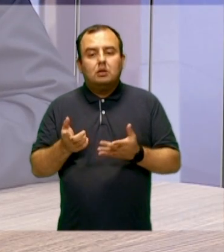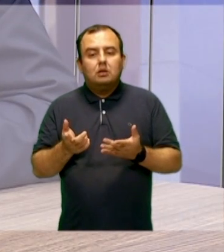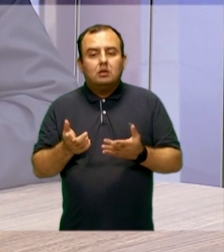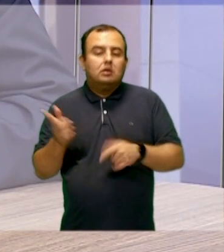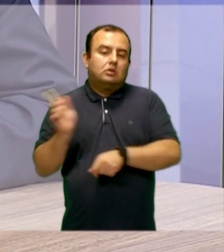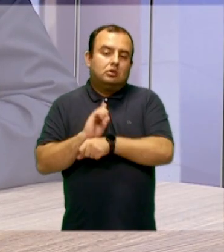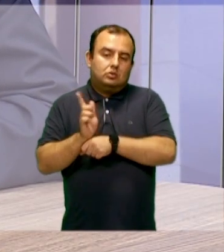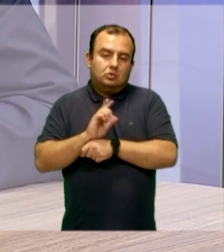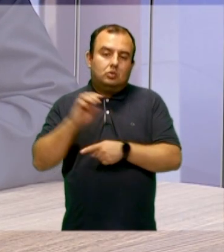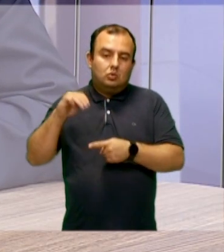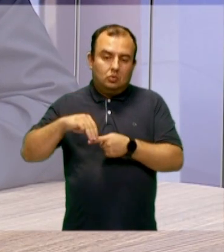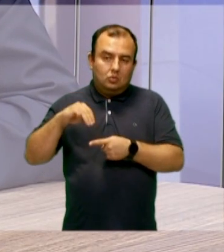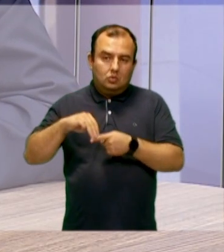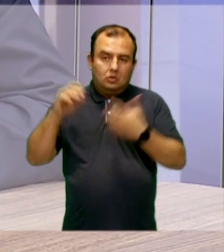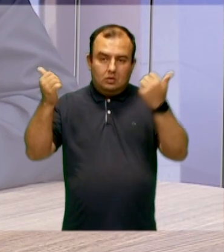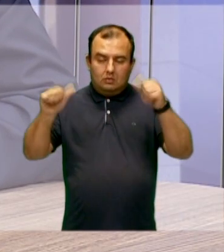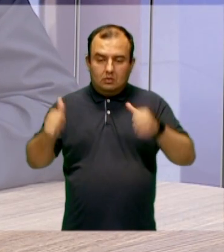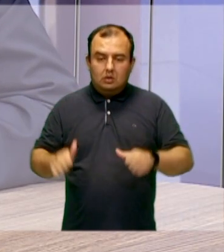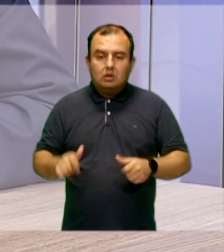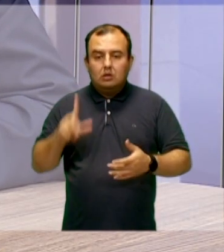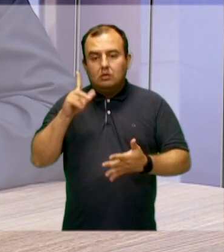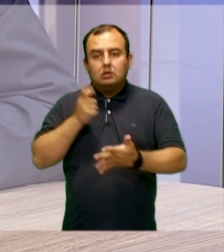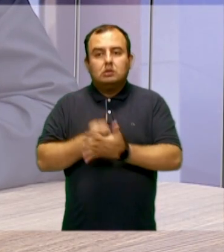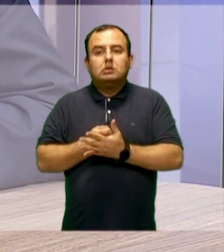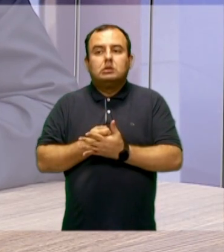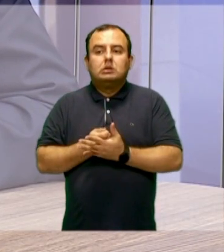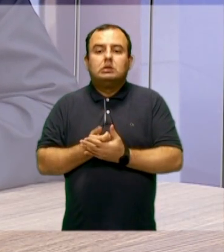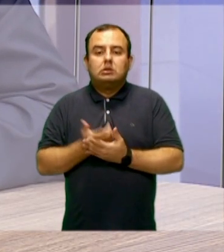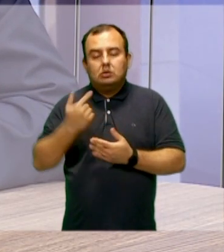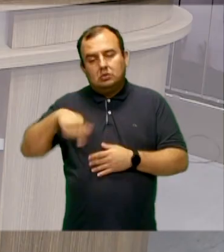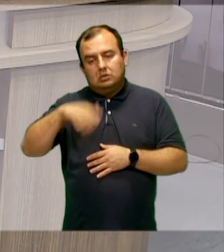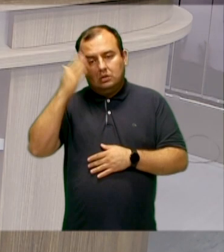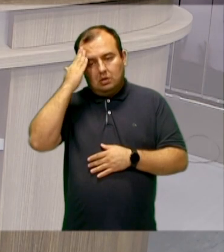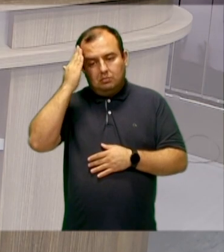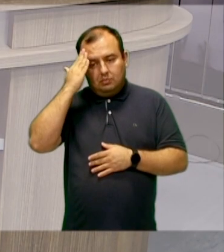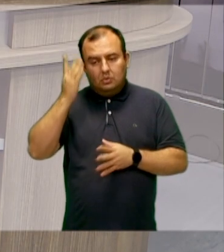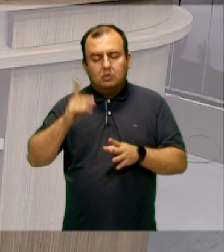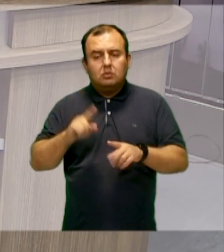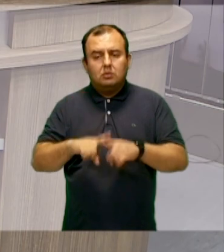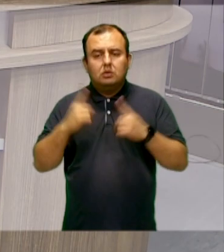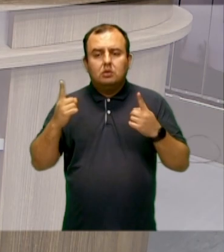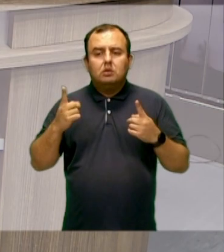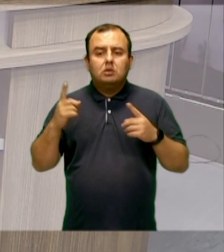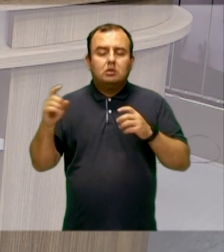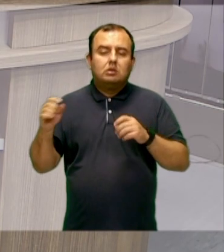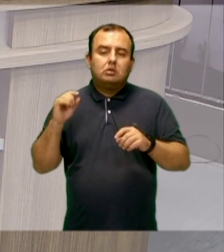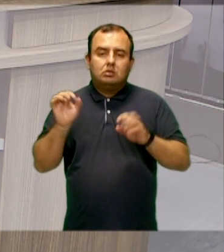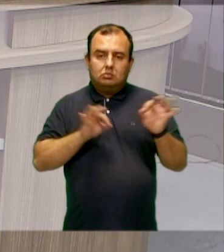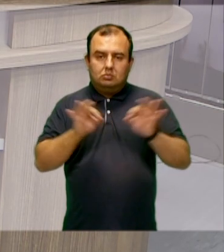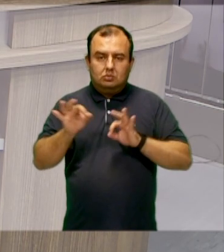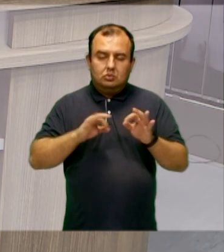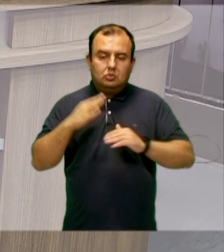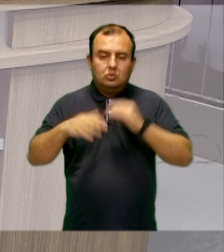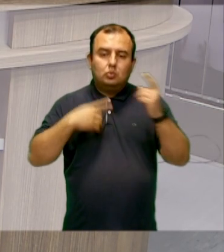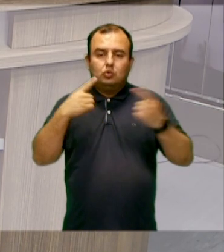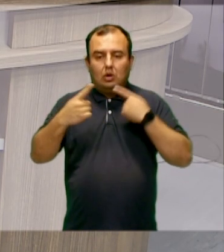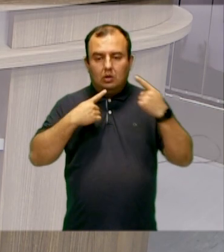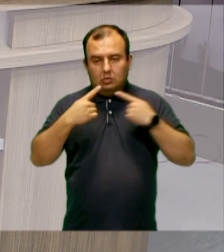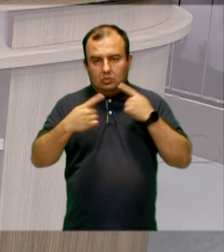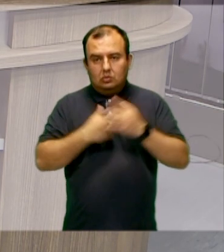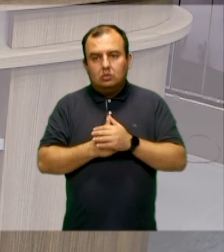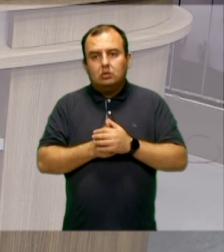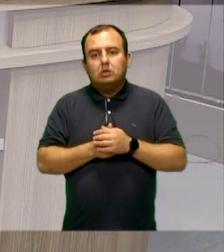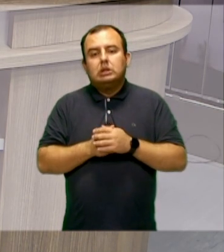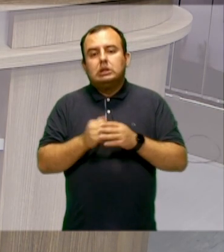para a gestão do município avaliar cada decisão que foi tomada, né? A gente sabe. Porém, a gente sempre acredita no poder da construção, no poder do diálogo.